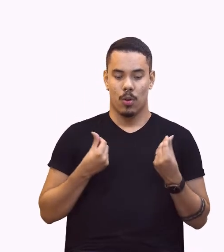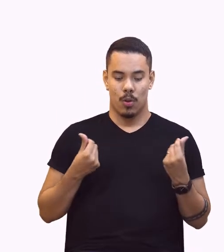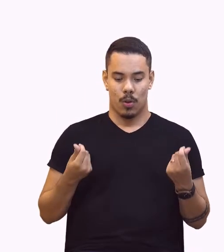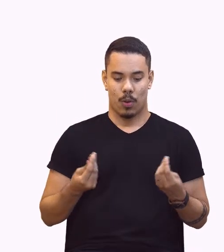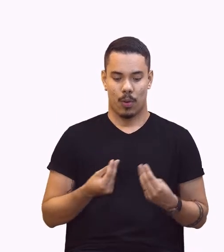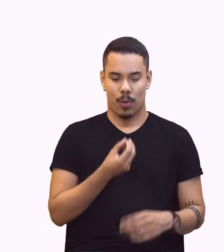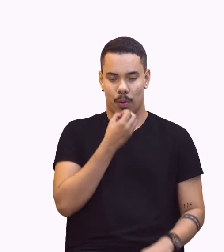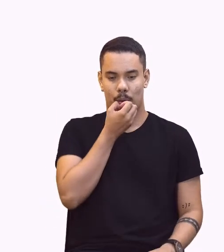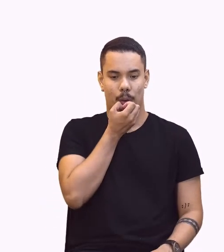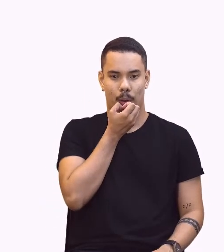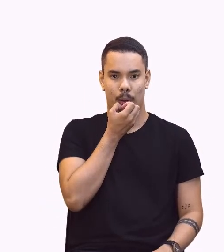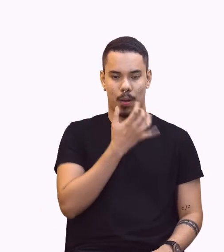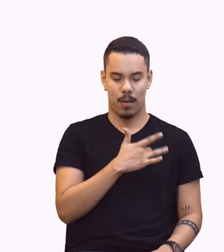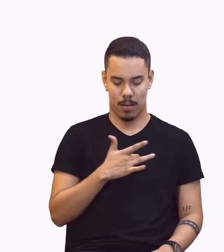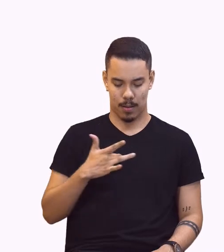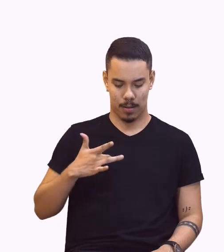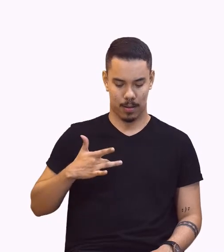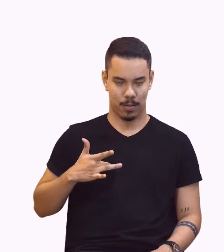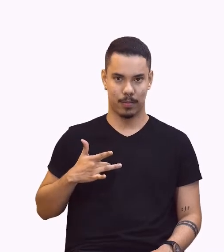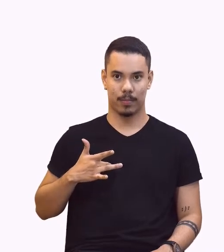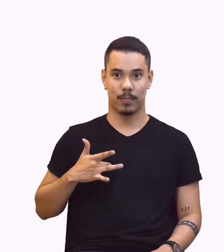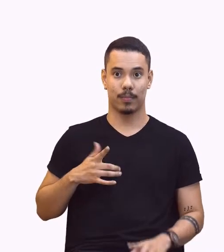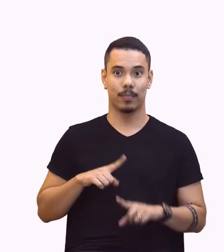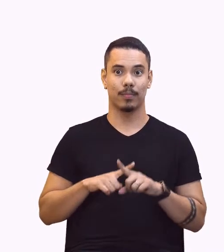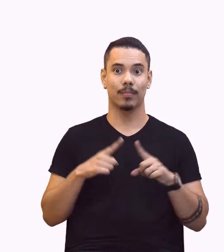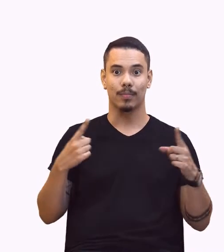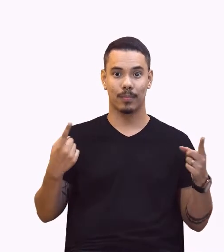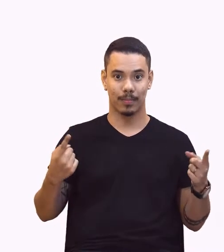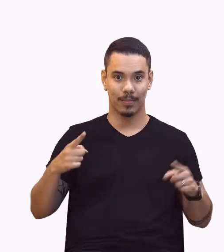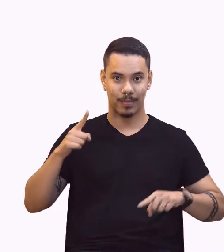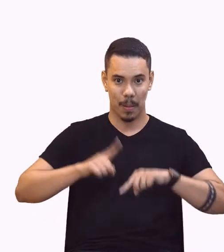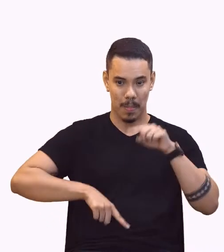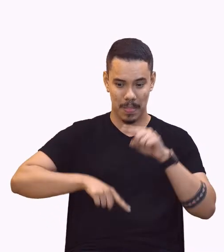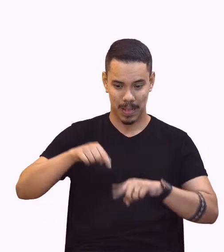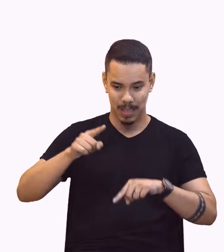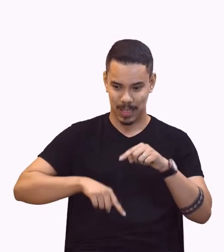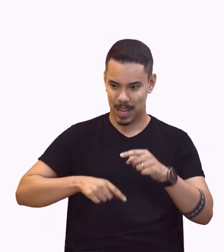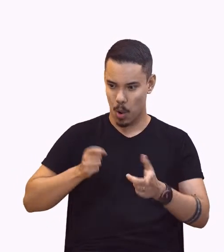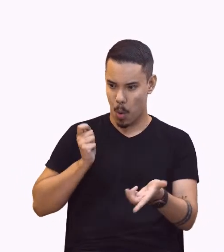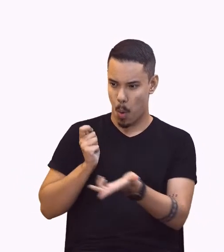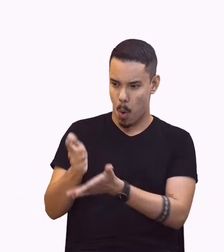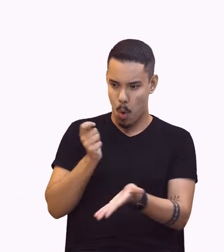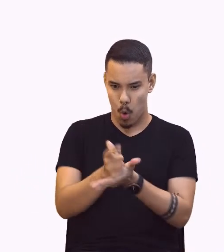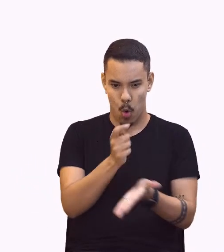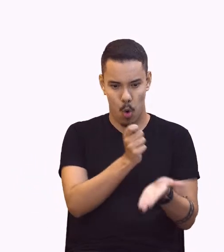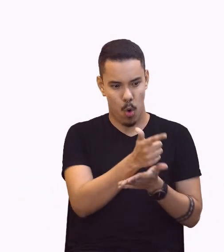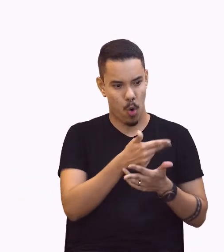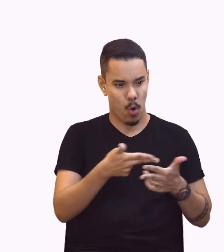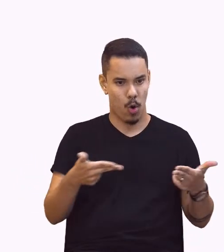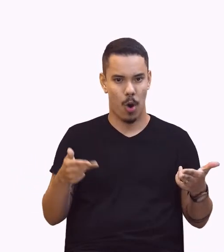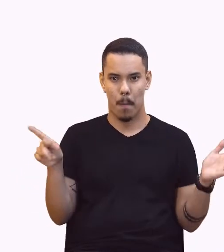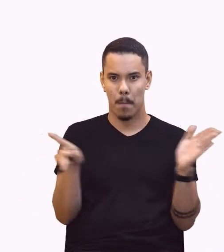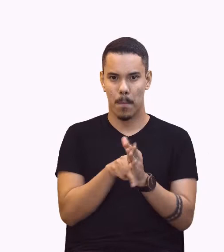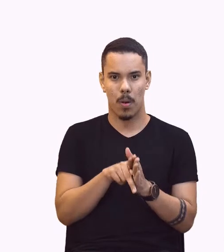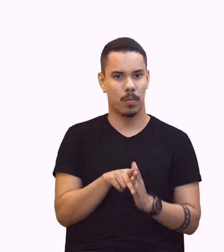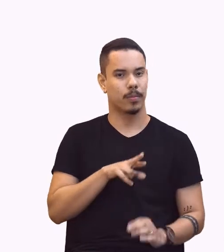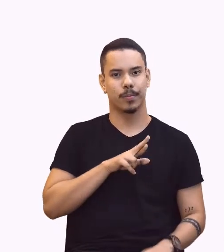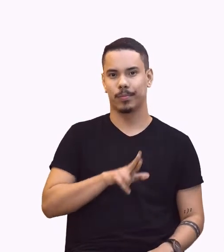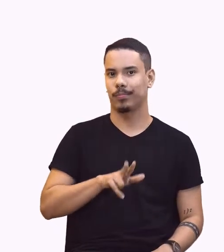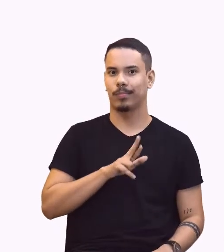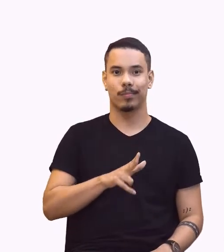sensível. Só que não era um prazer material, como a gente está vendo. O bem supremo era